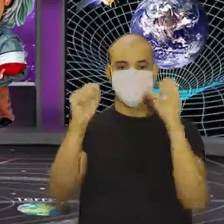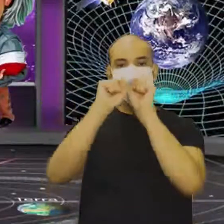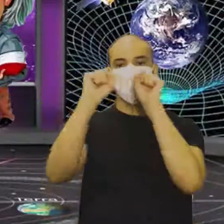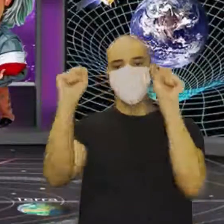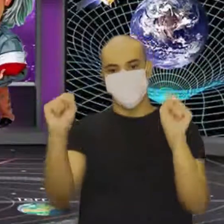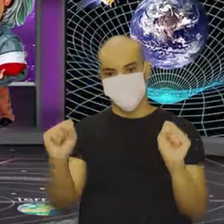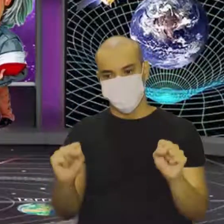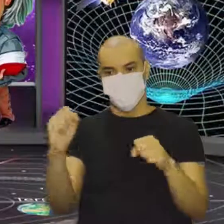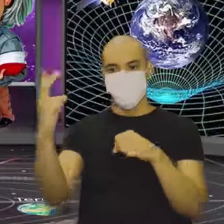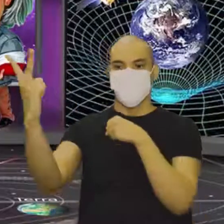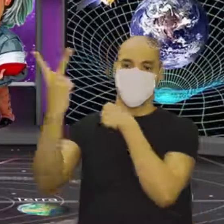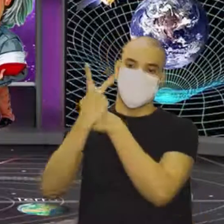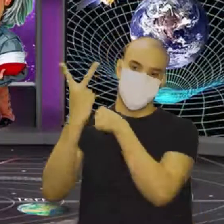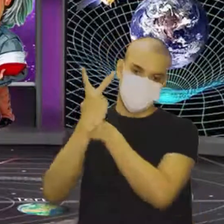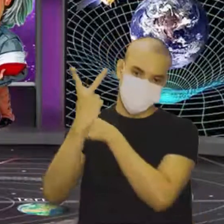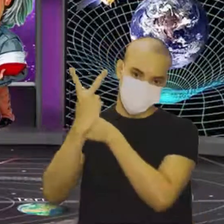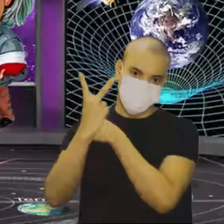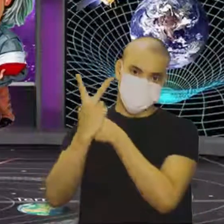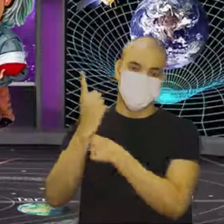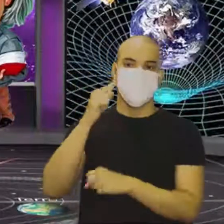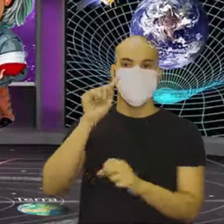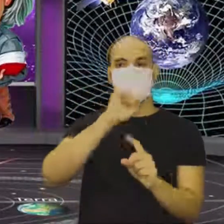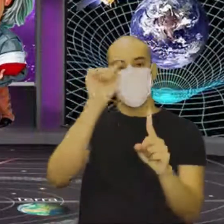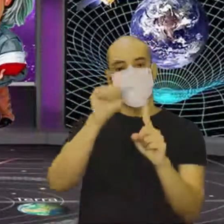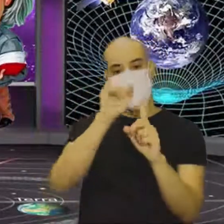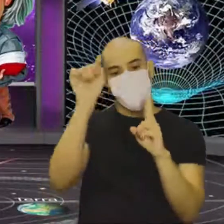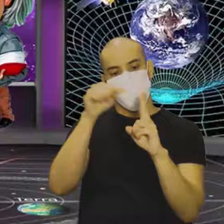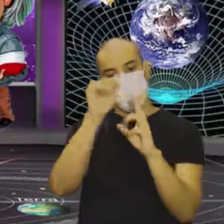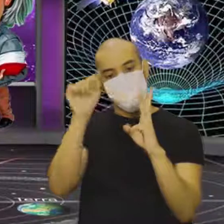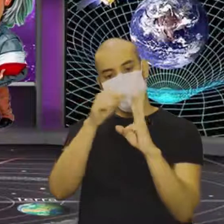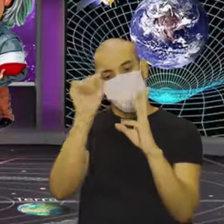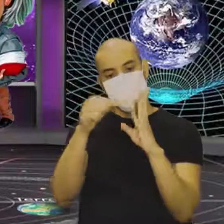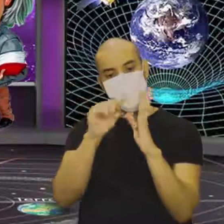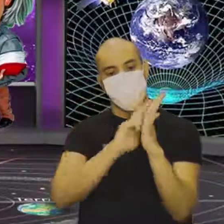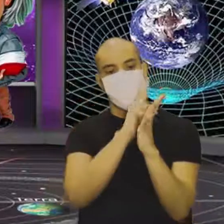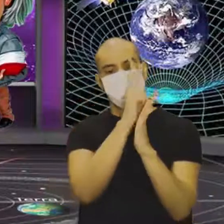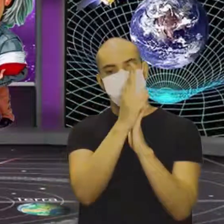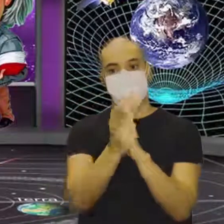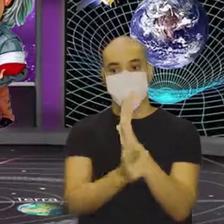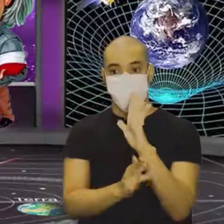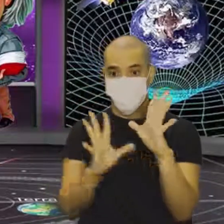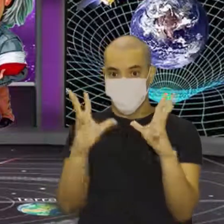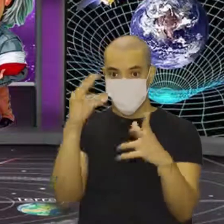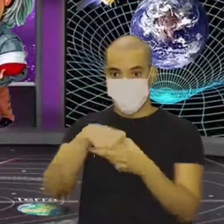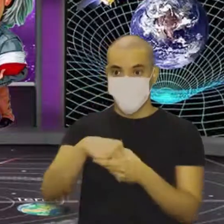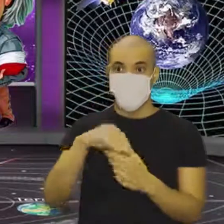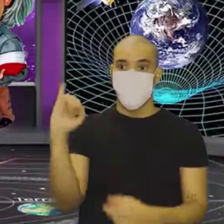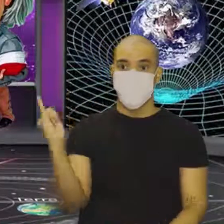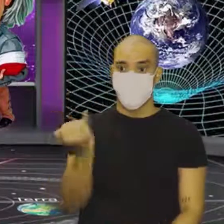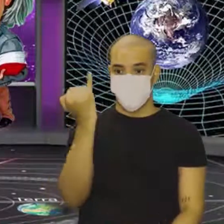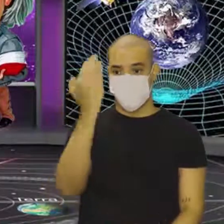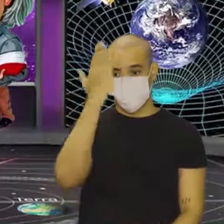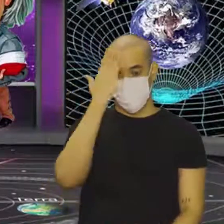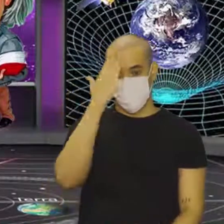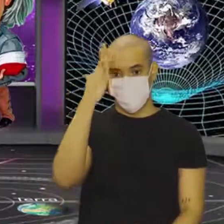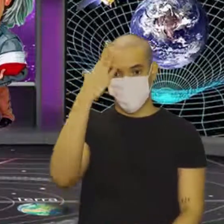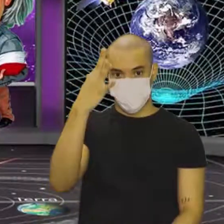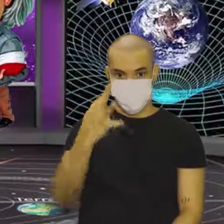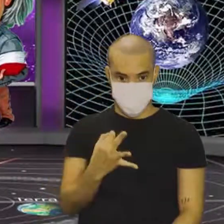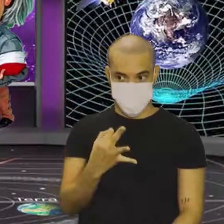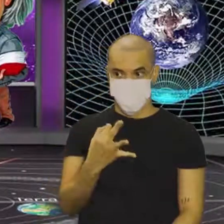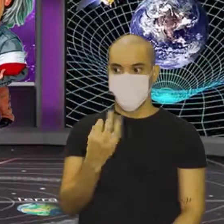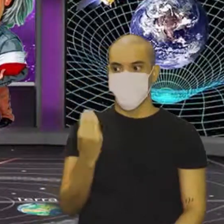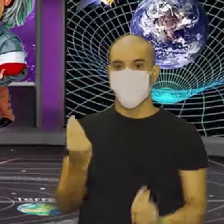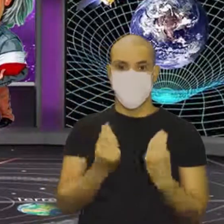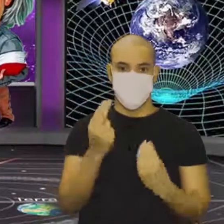de proteção, vocês viram a finalidade, para que serve cada um, e é importante a gente saber, né, para poder entender quando a